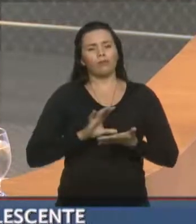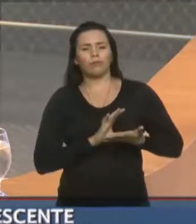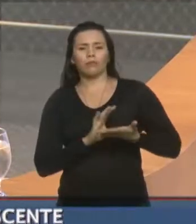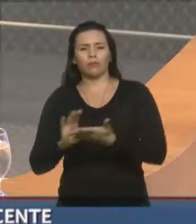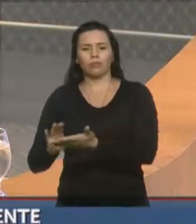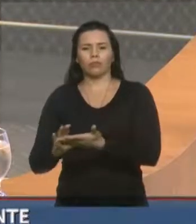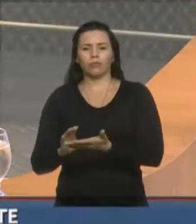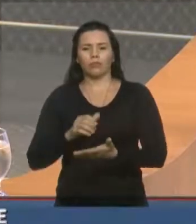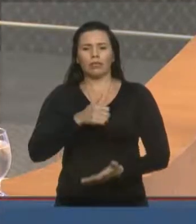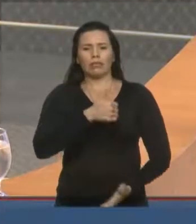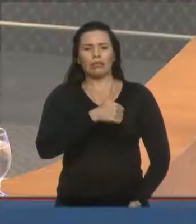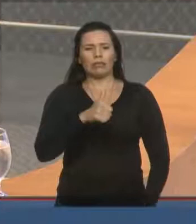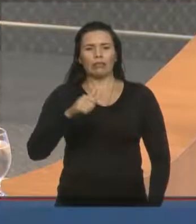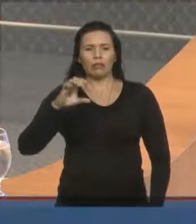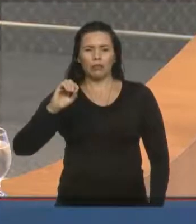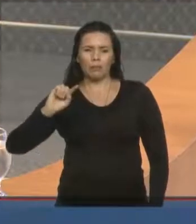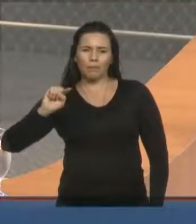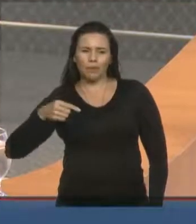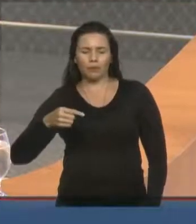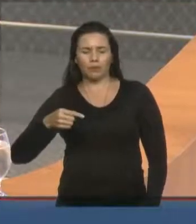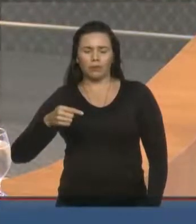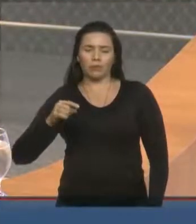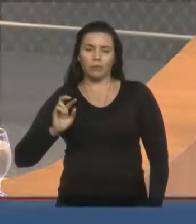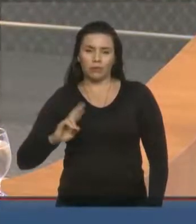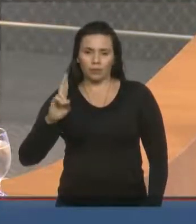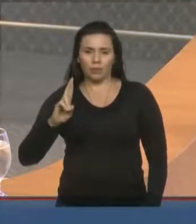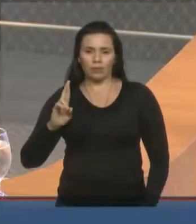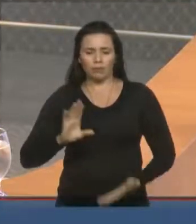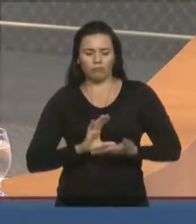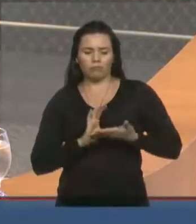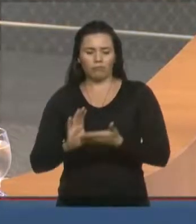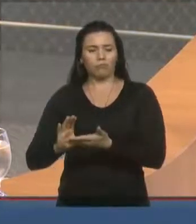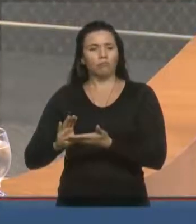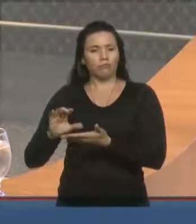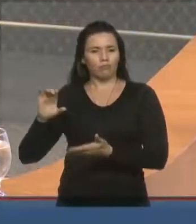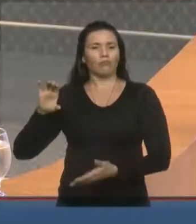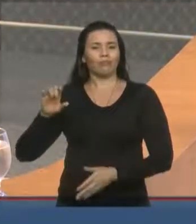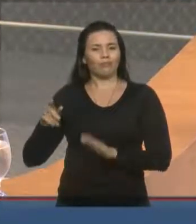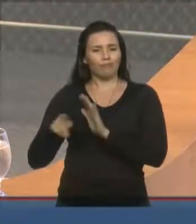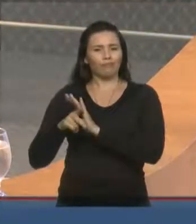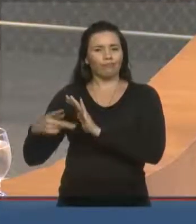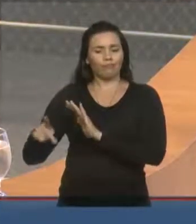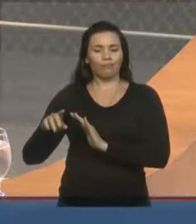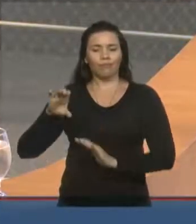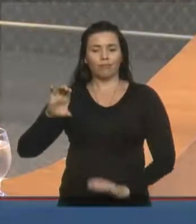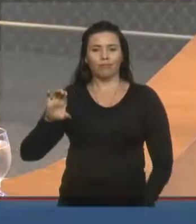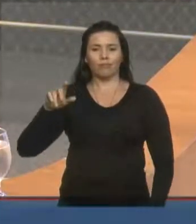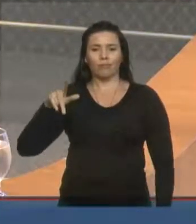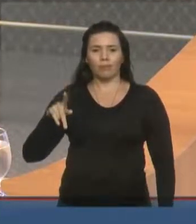de R$ 110 mil para o centro. Essa emenda que já está na conta.